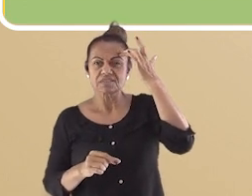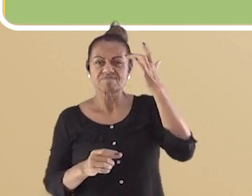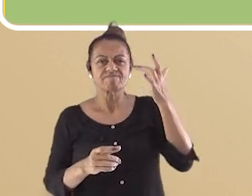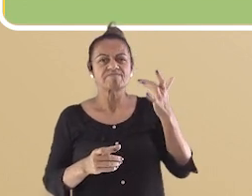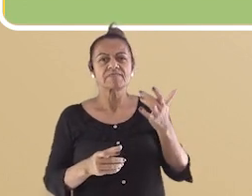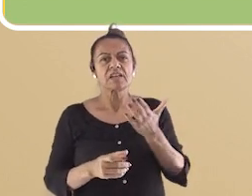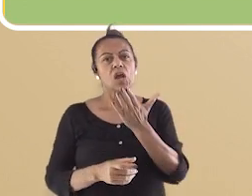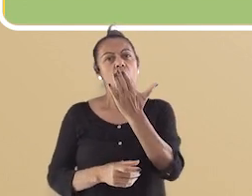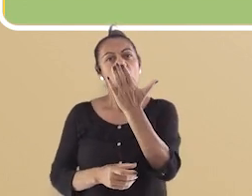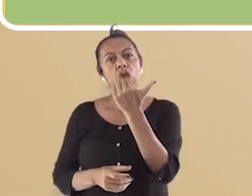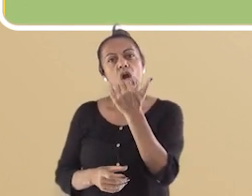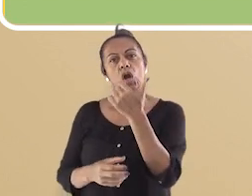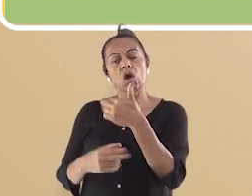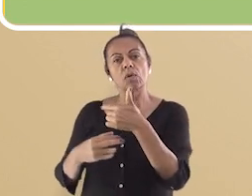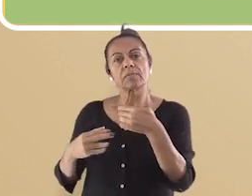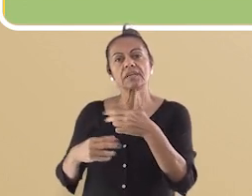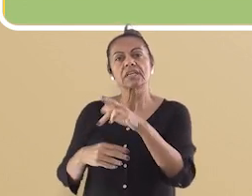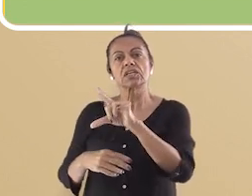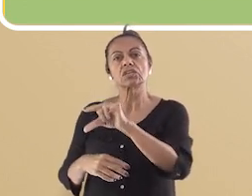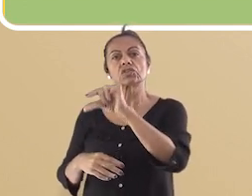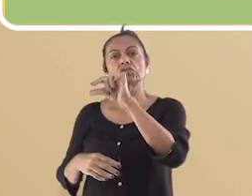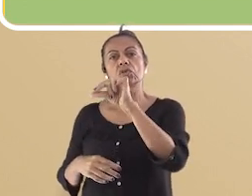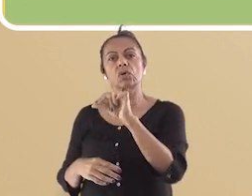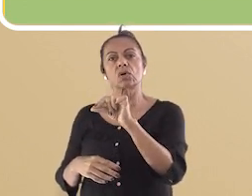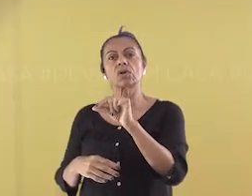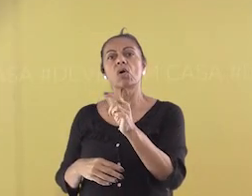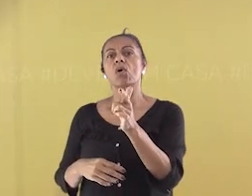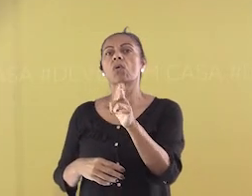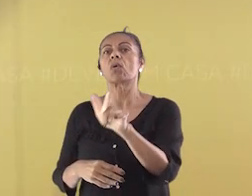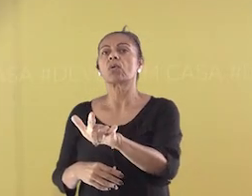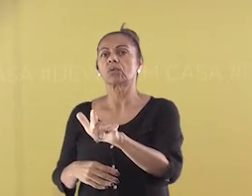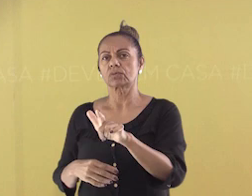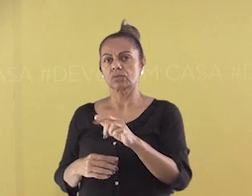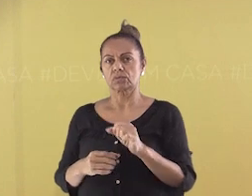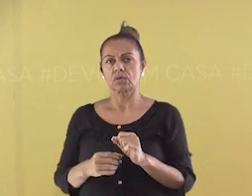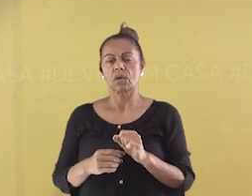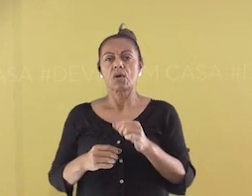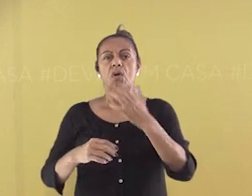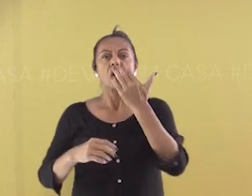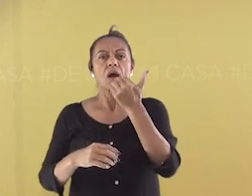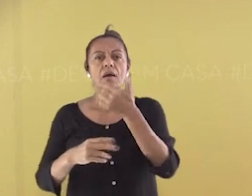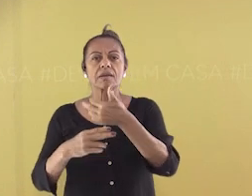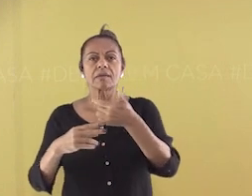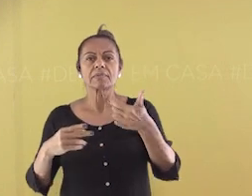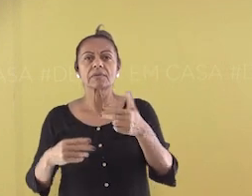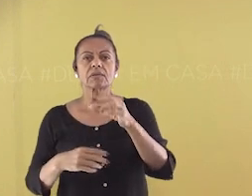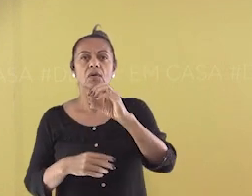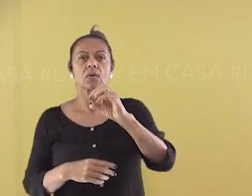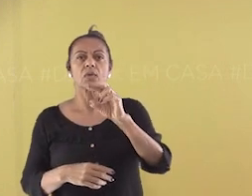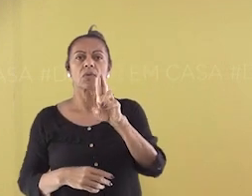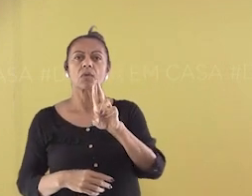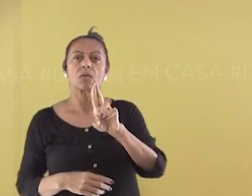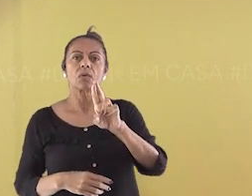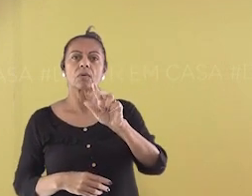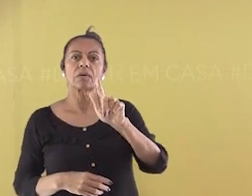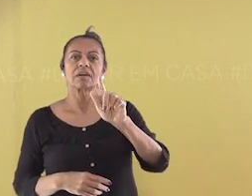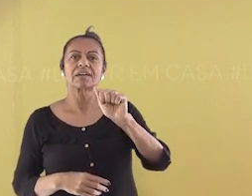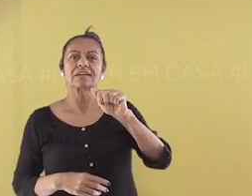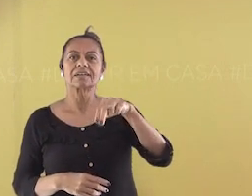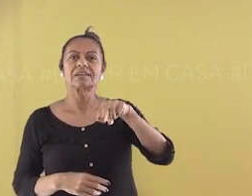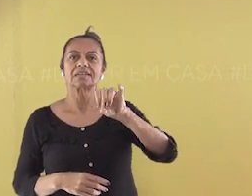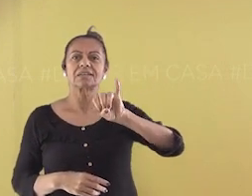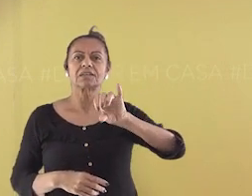aqueles produzidos sem a adição de agrotóxicos. Seu grande diferencial é o método de cultivo, que